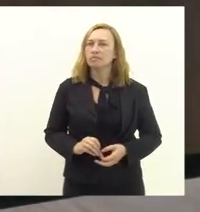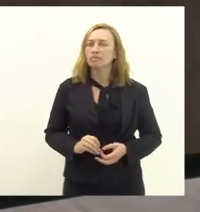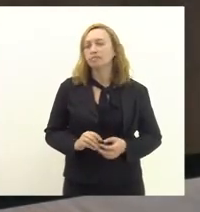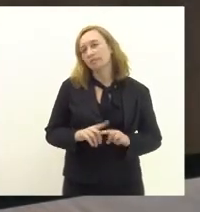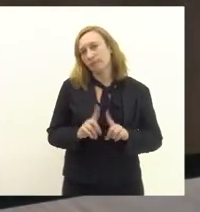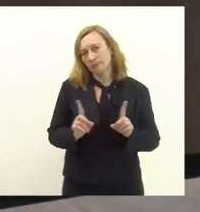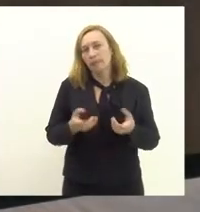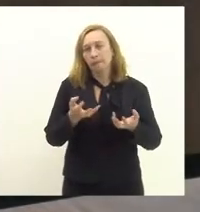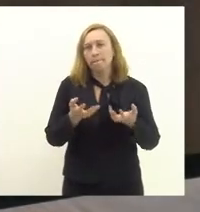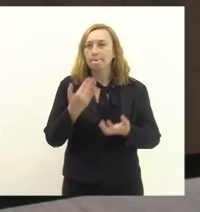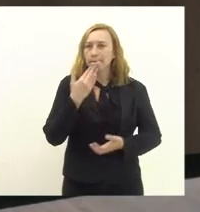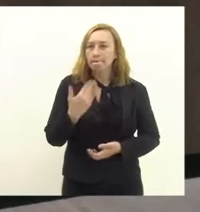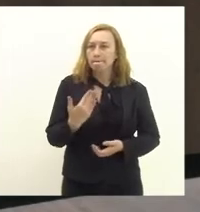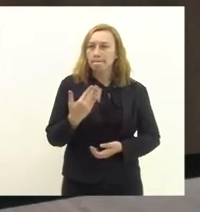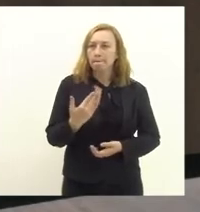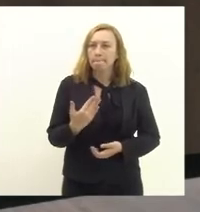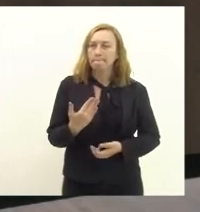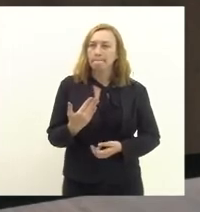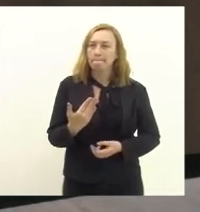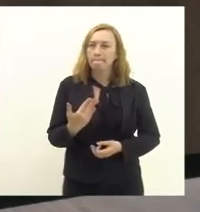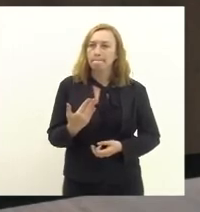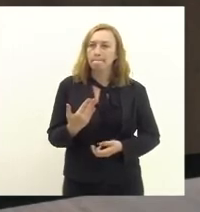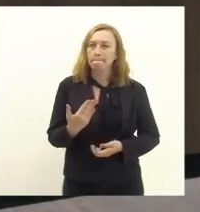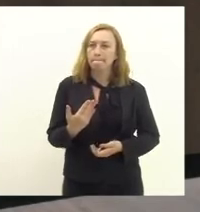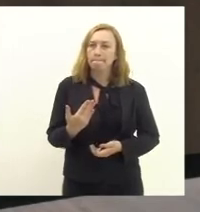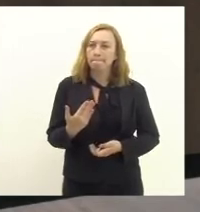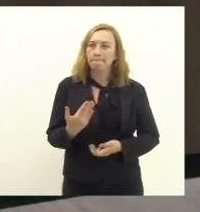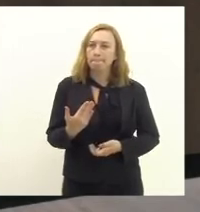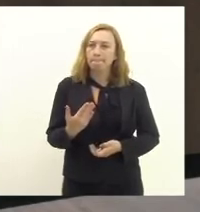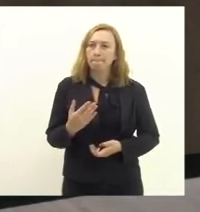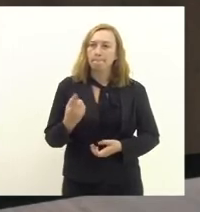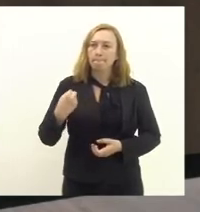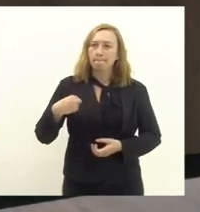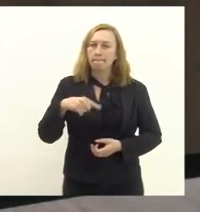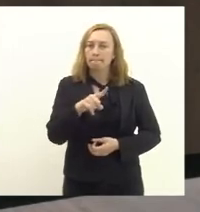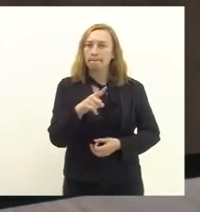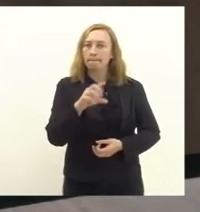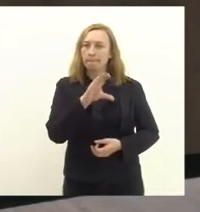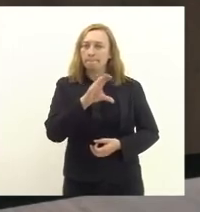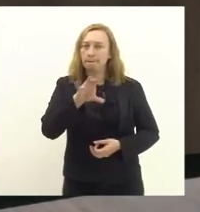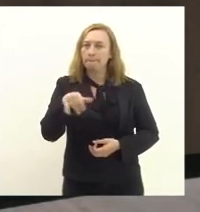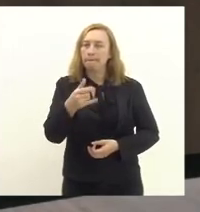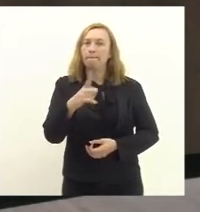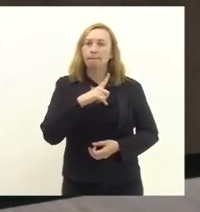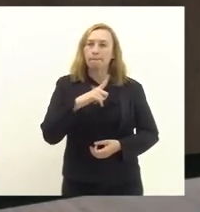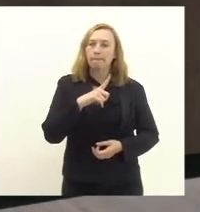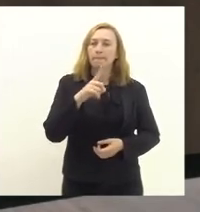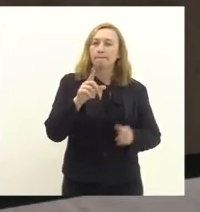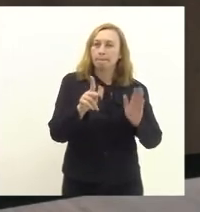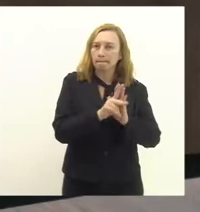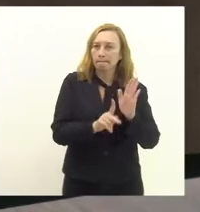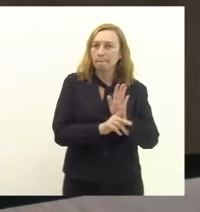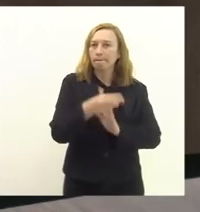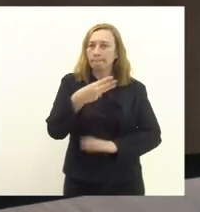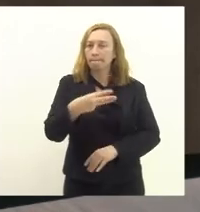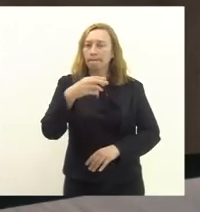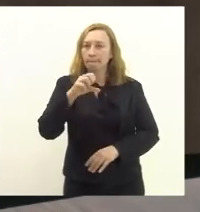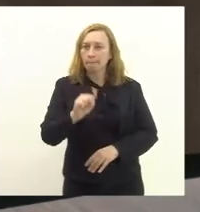mas eu quero pedir a Vossa Excelência para remeter essa CJ a um projeto 3884 de